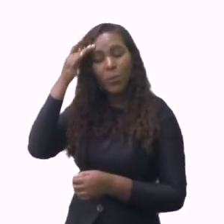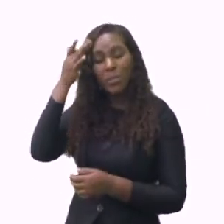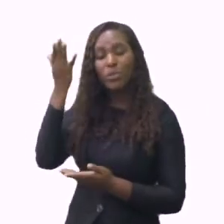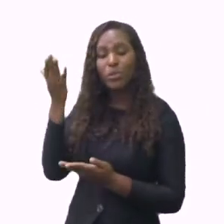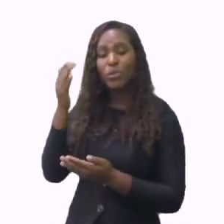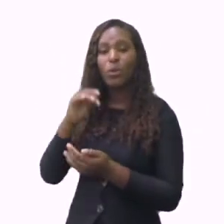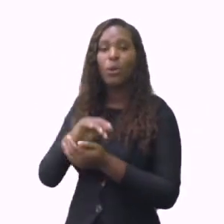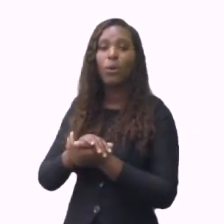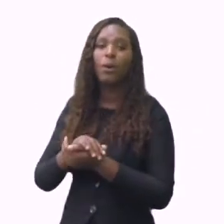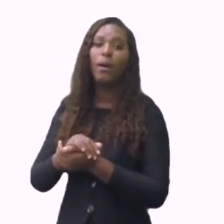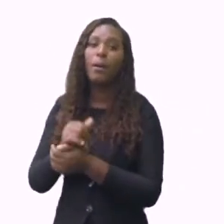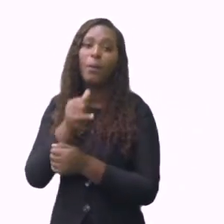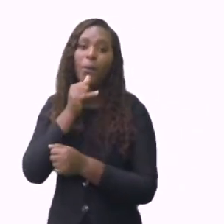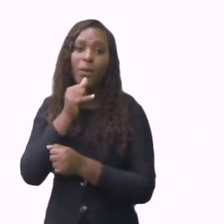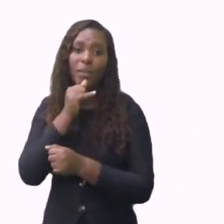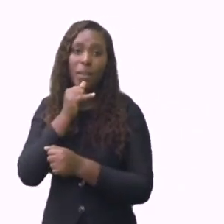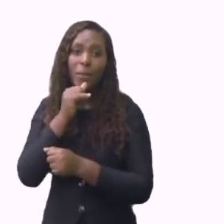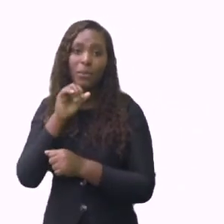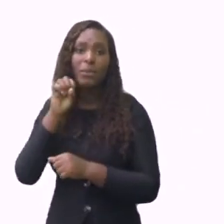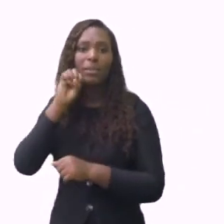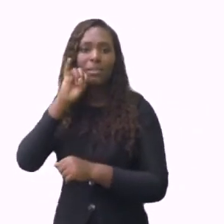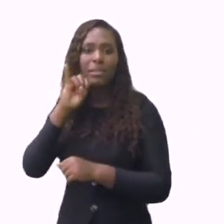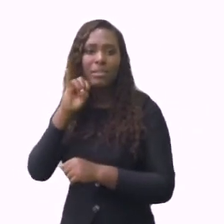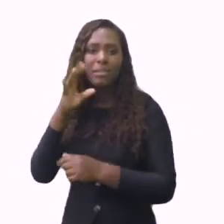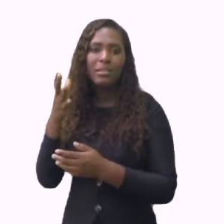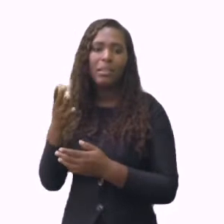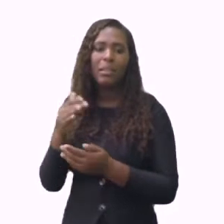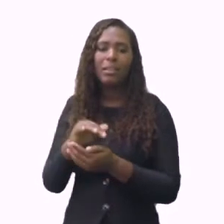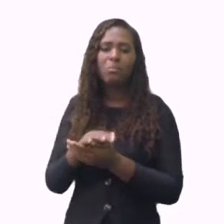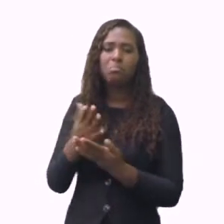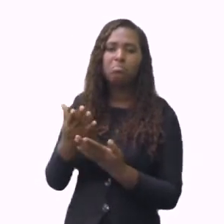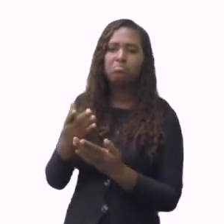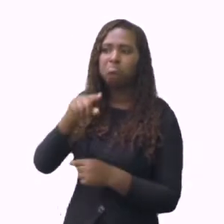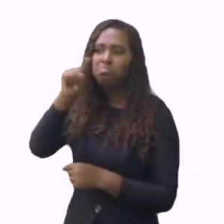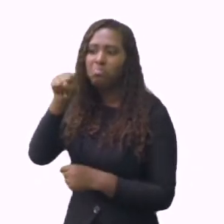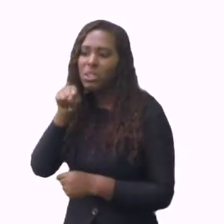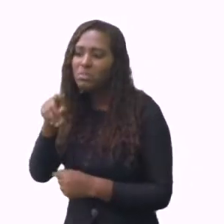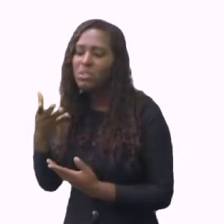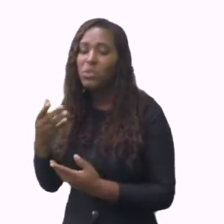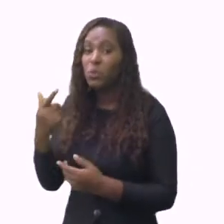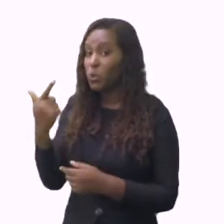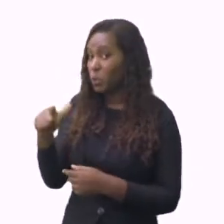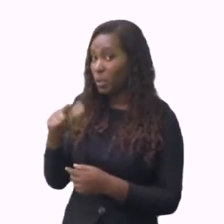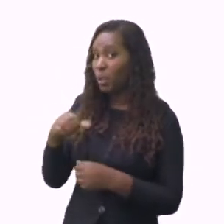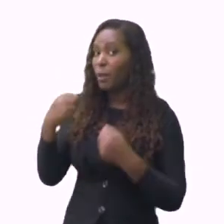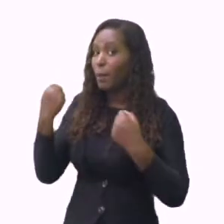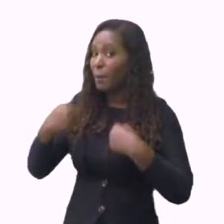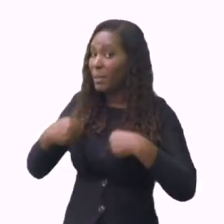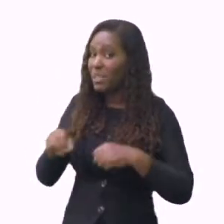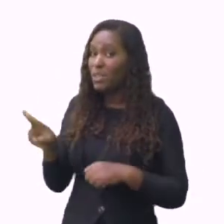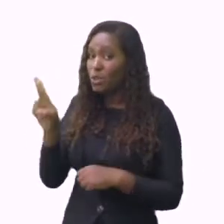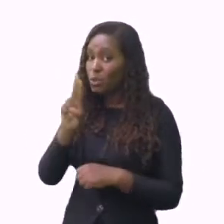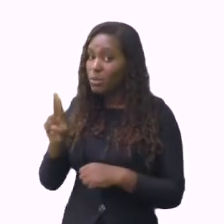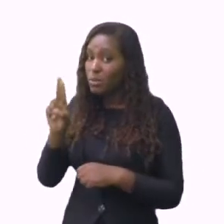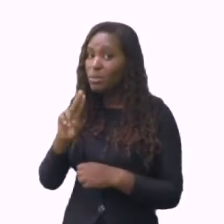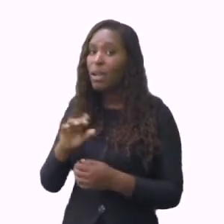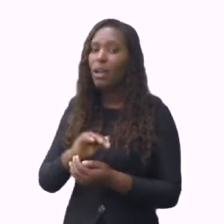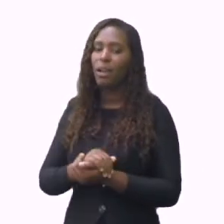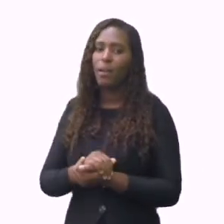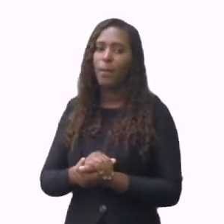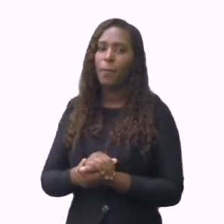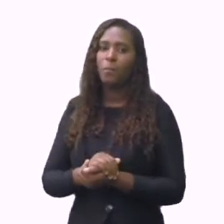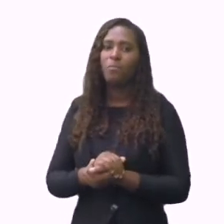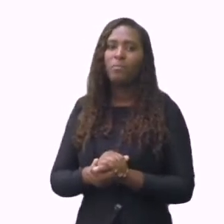de pergunta, eu não preciso usar esse sinal. Viram que a gente tem frases diferentes, que as pontuações são